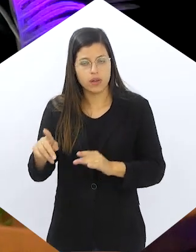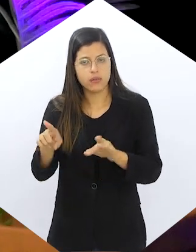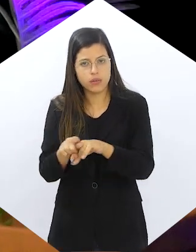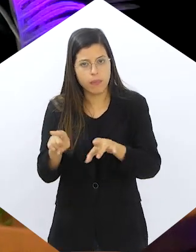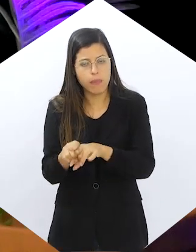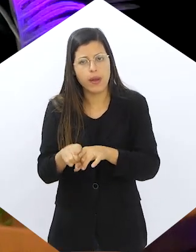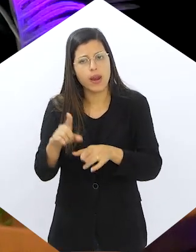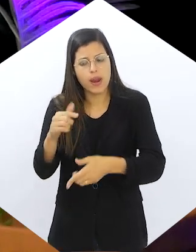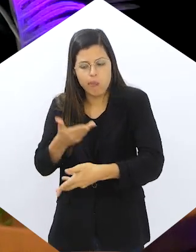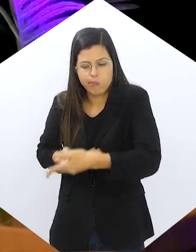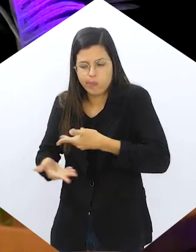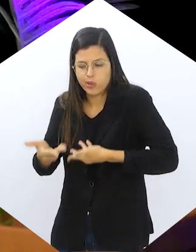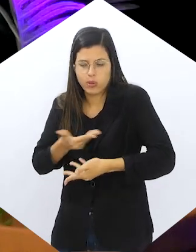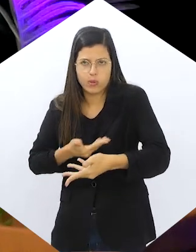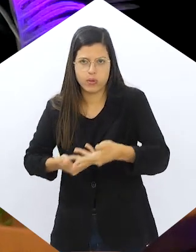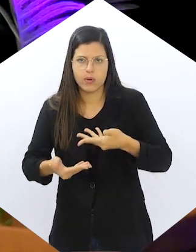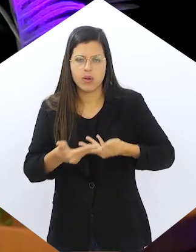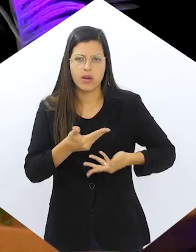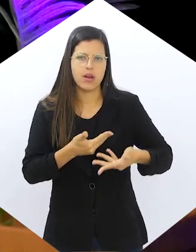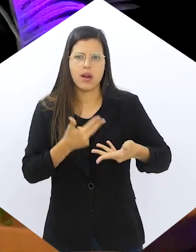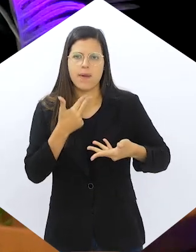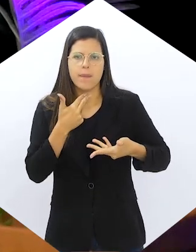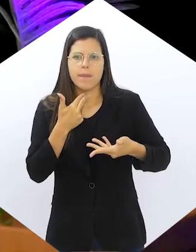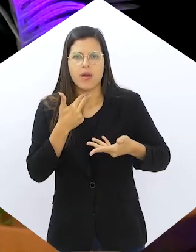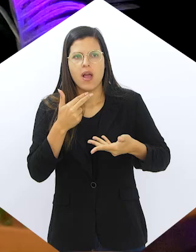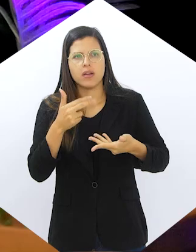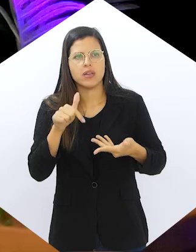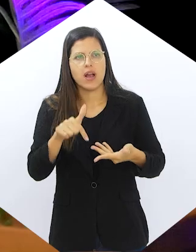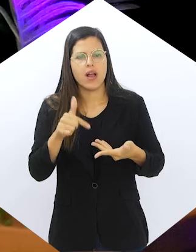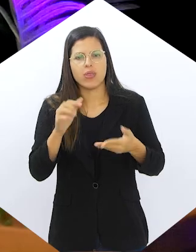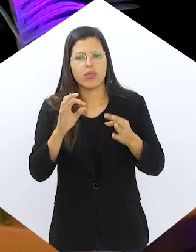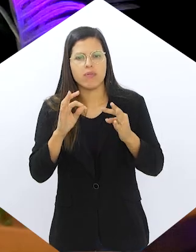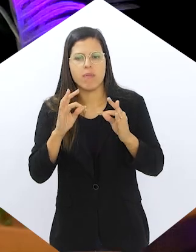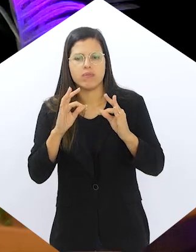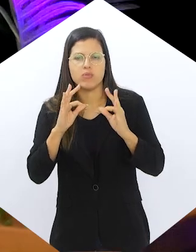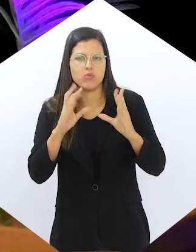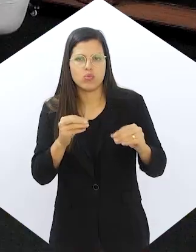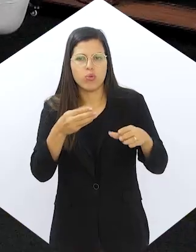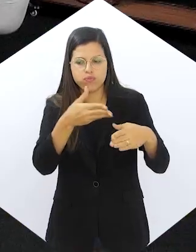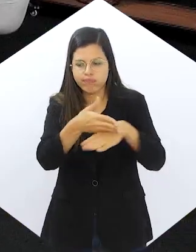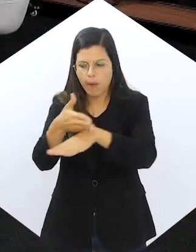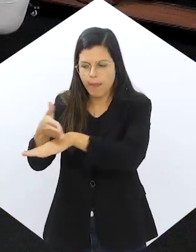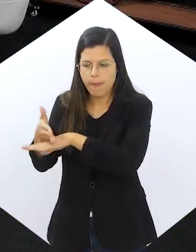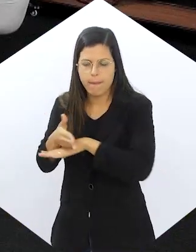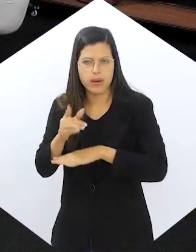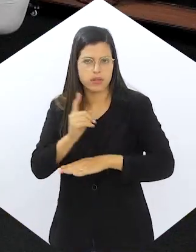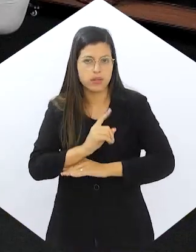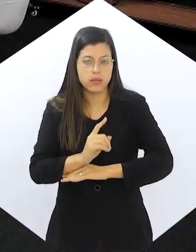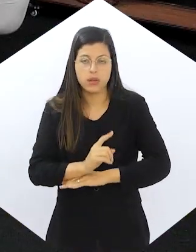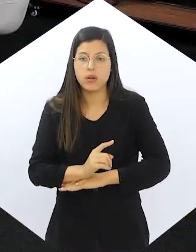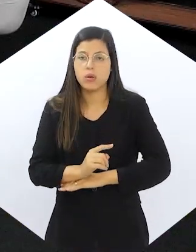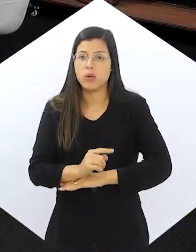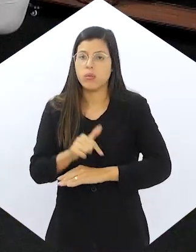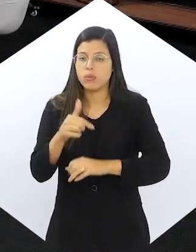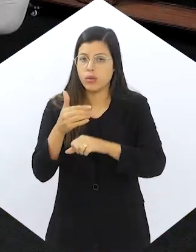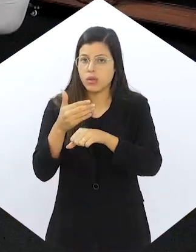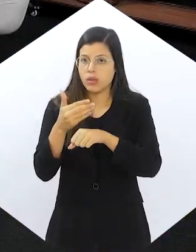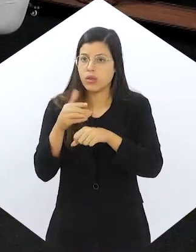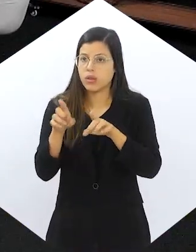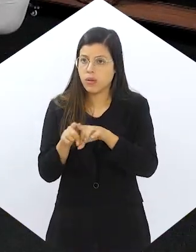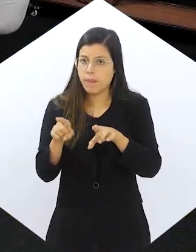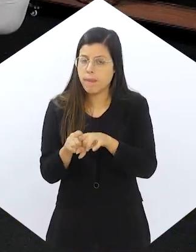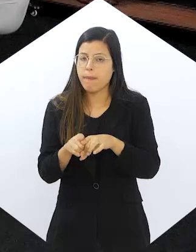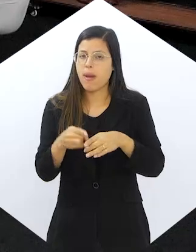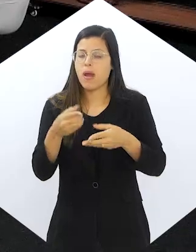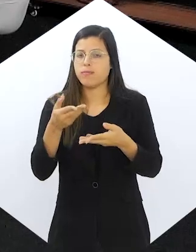meio que uma troca. Não adianta só porque ele pode ir até tudo quanto é lugar que eu vou levá-lo a todos os lugares. E faz parte do tratamento